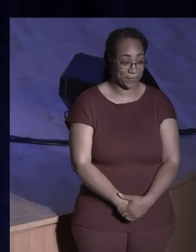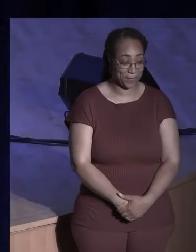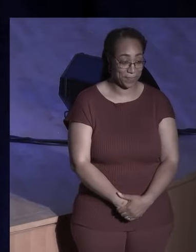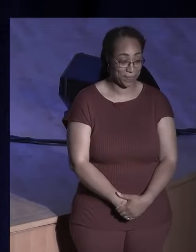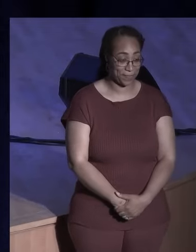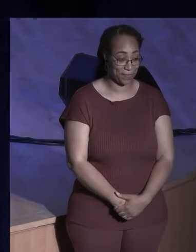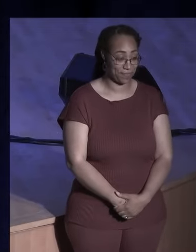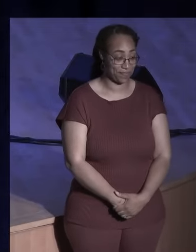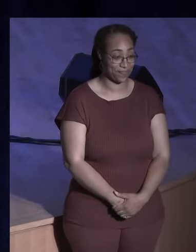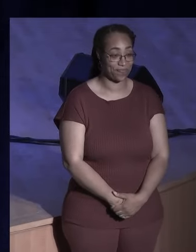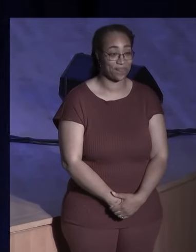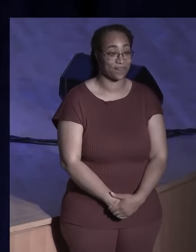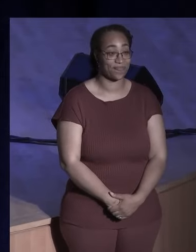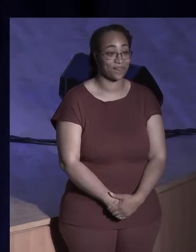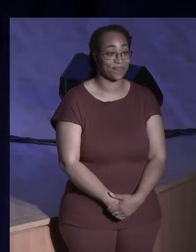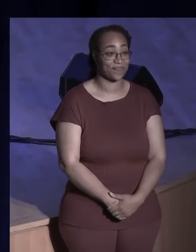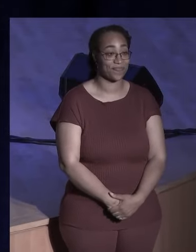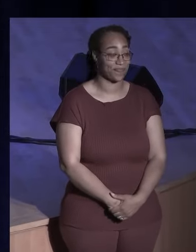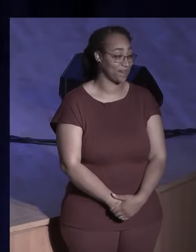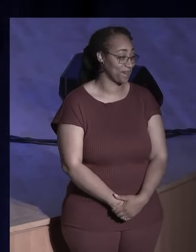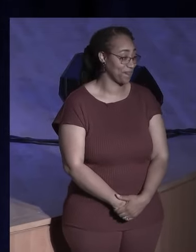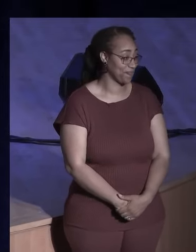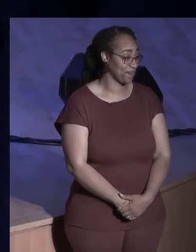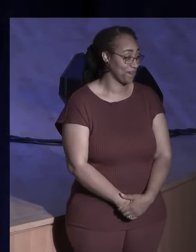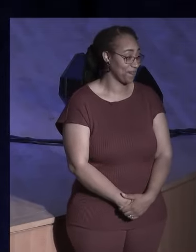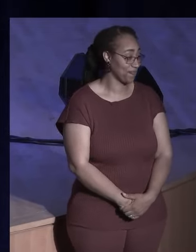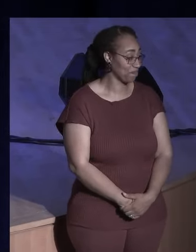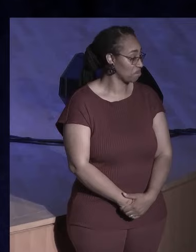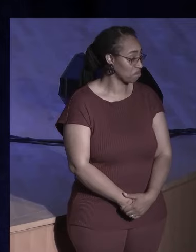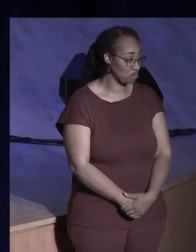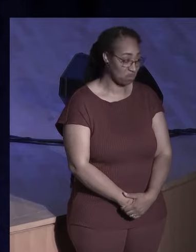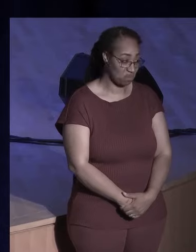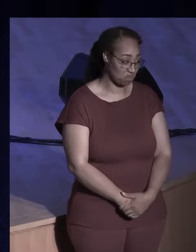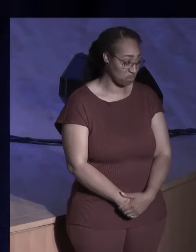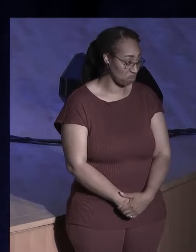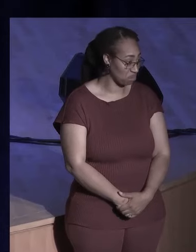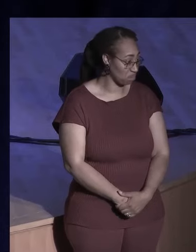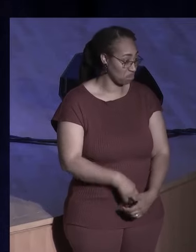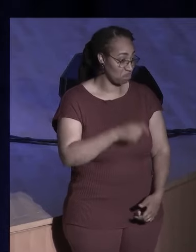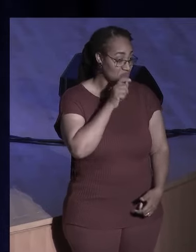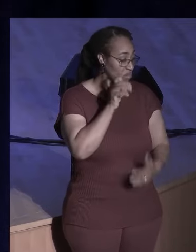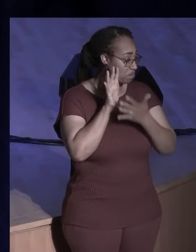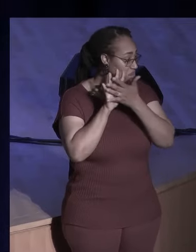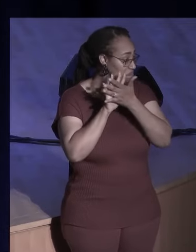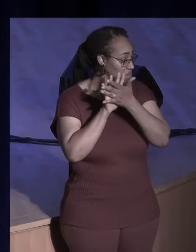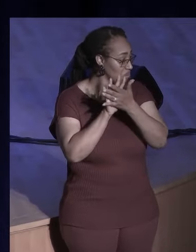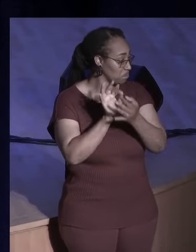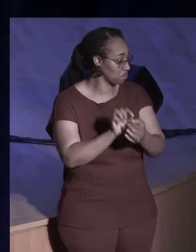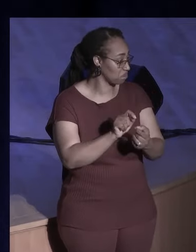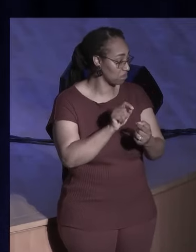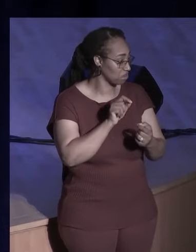o nā mea huna no e au o nā mele